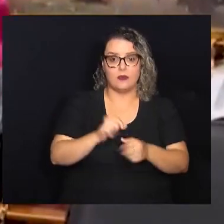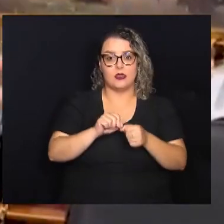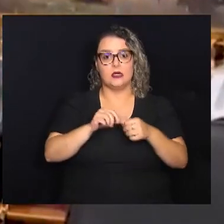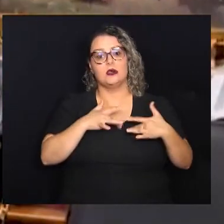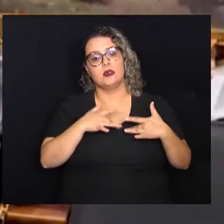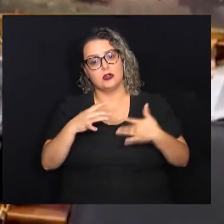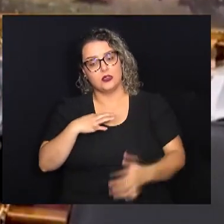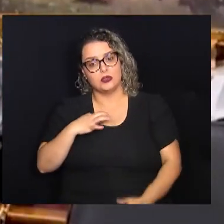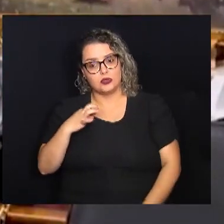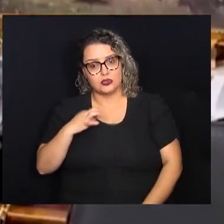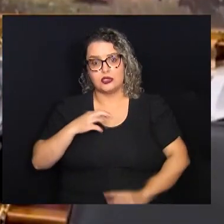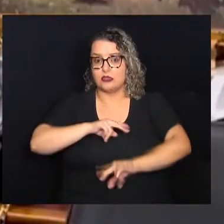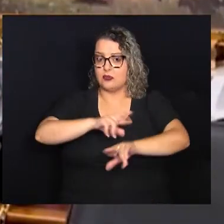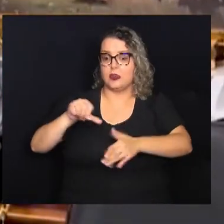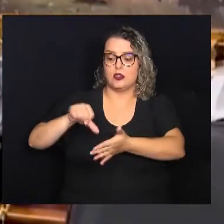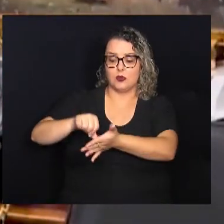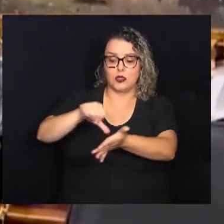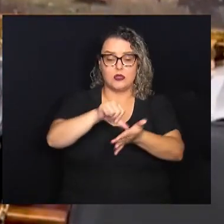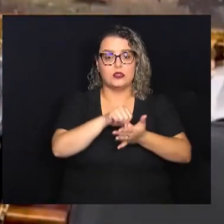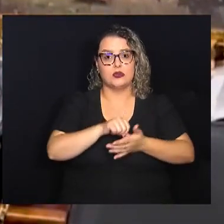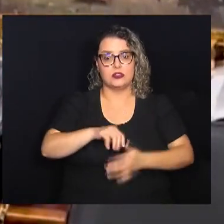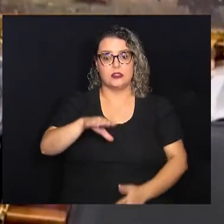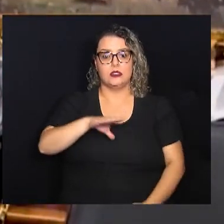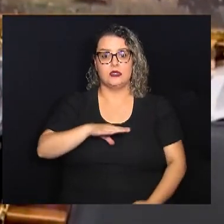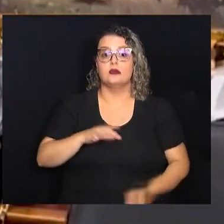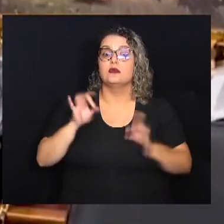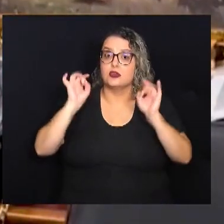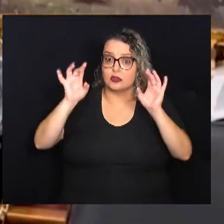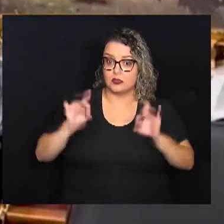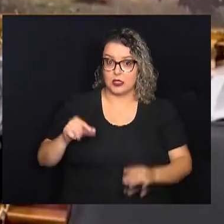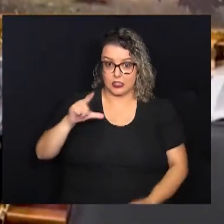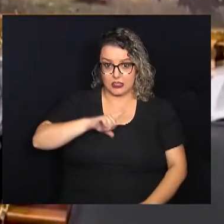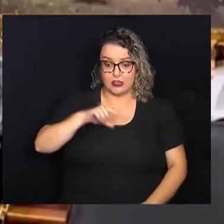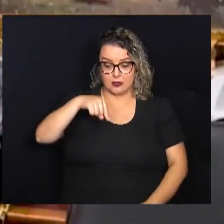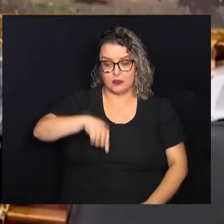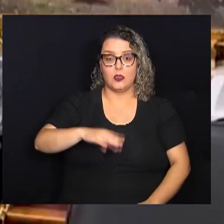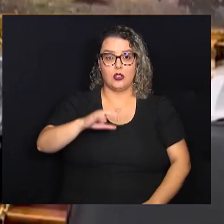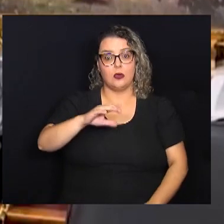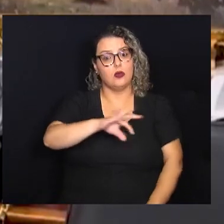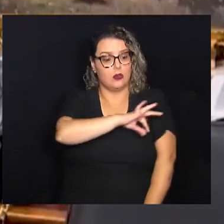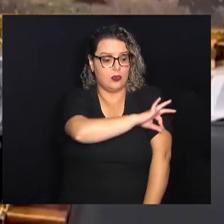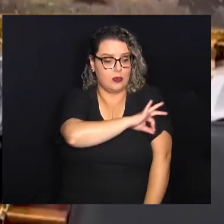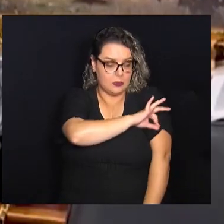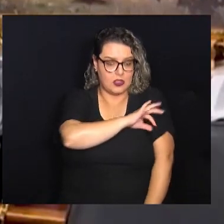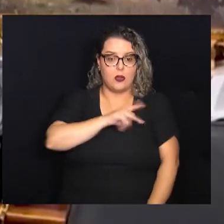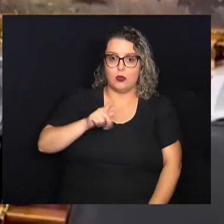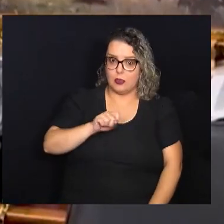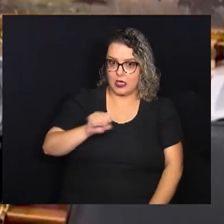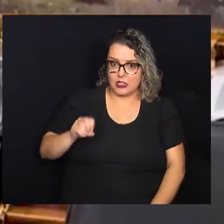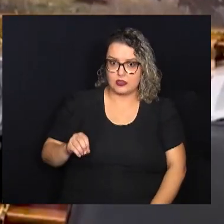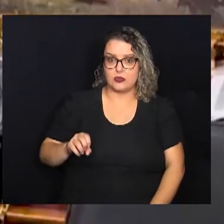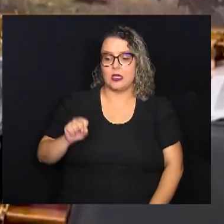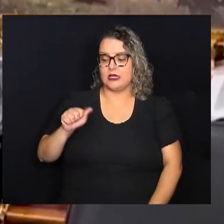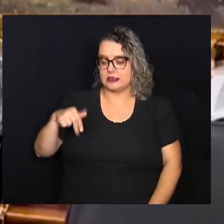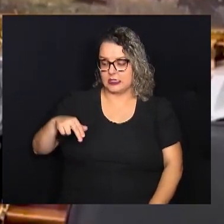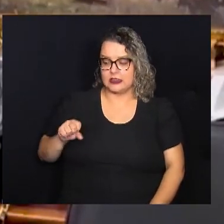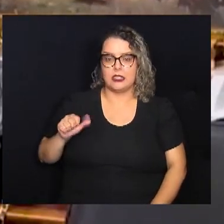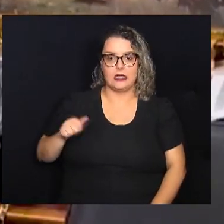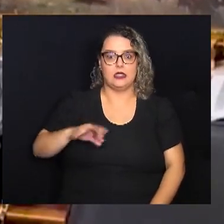São vários postos espalhados pela cidade, em especial nós temos aqui o Paço Municipal, a Sanasa, a